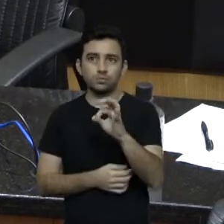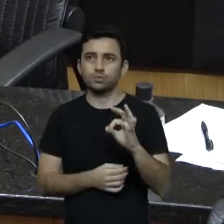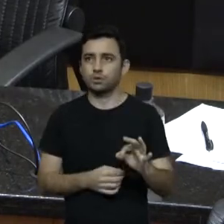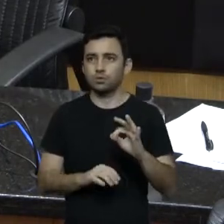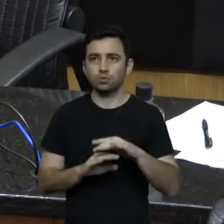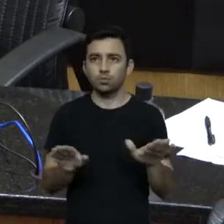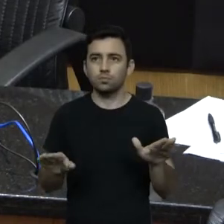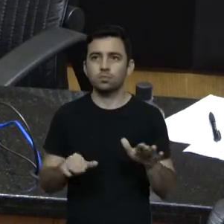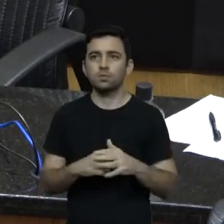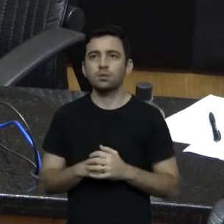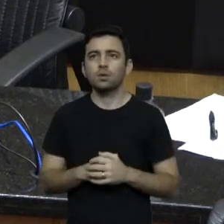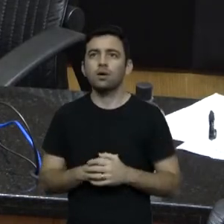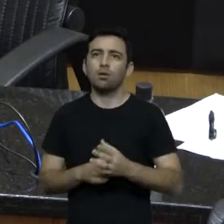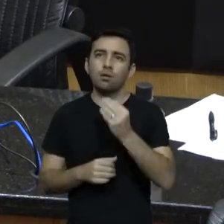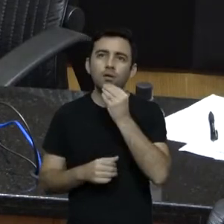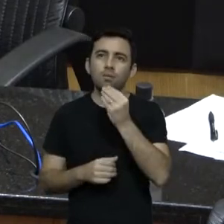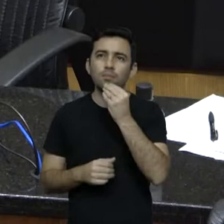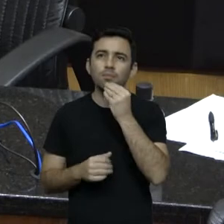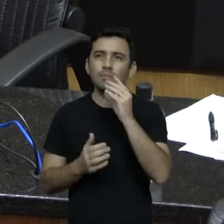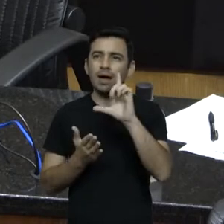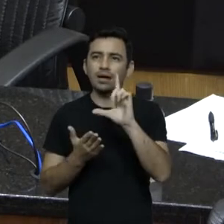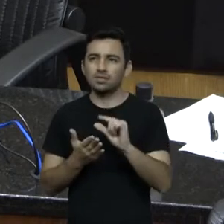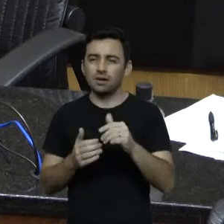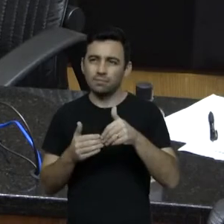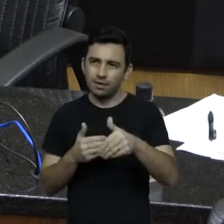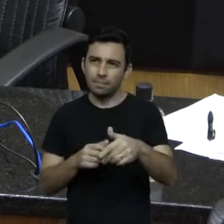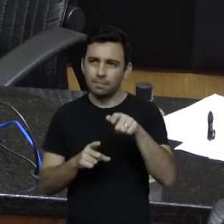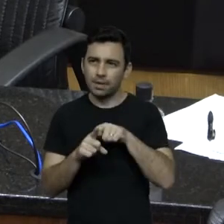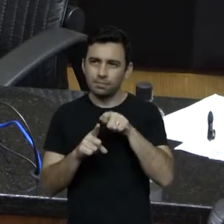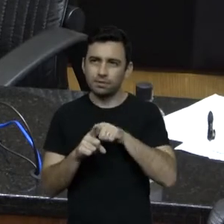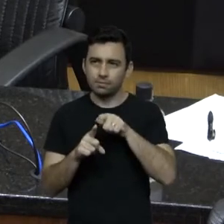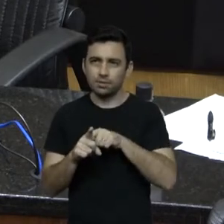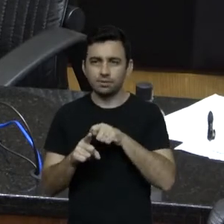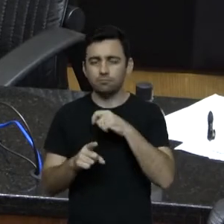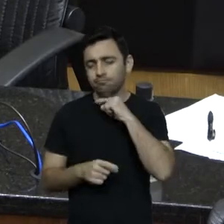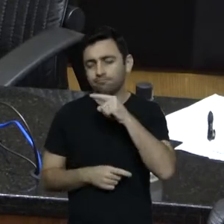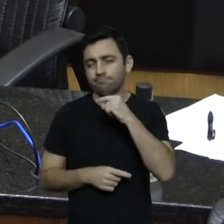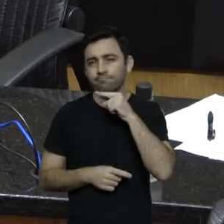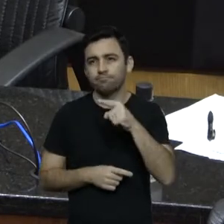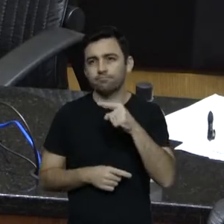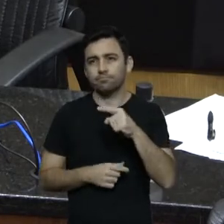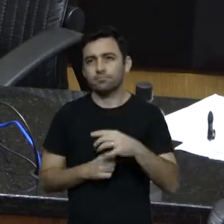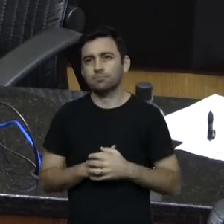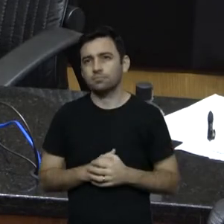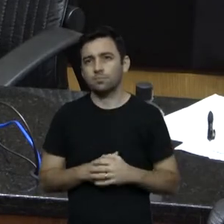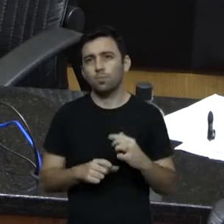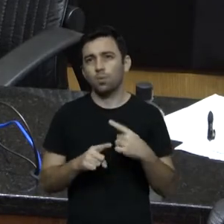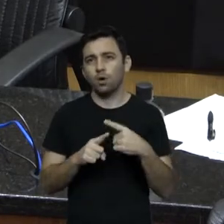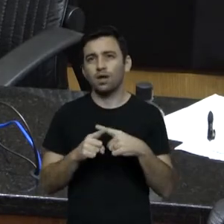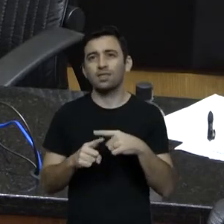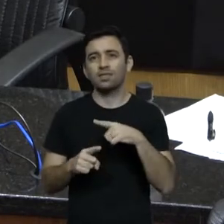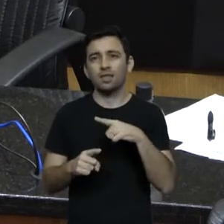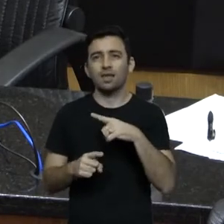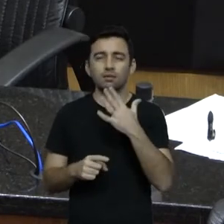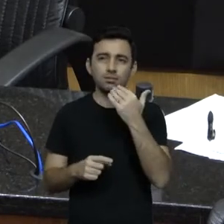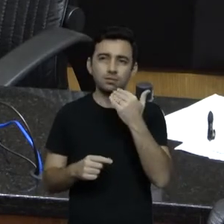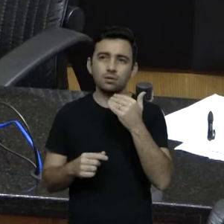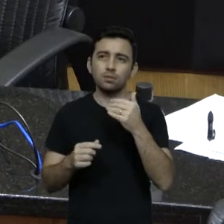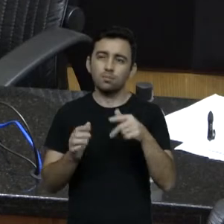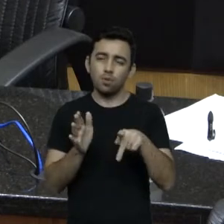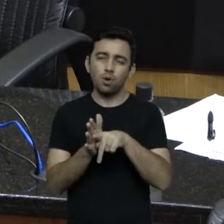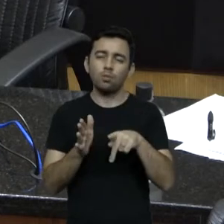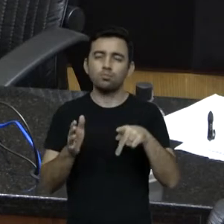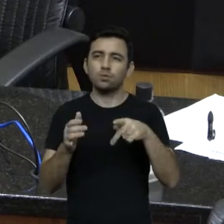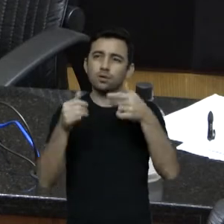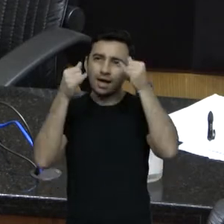é claro que o leite não vai baixar nos próximos meses Deputado Ivanete no nas porque nós temos alimentação do Gado